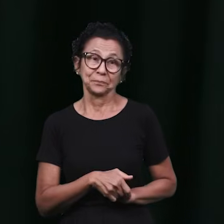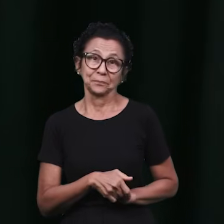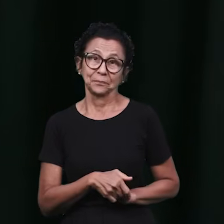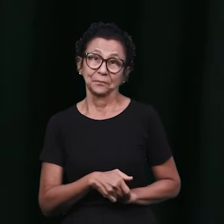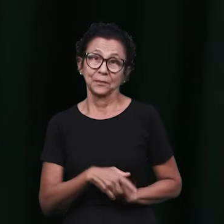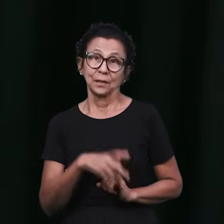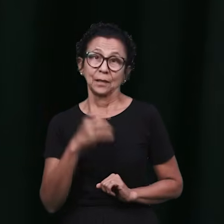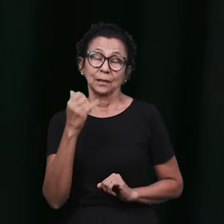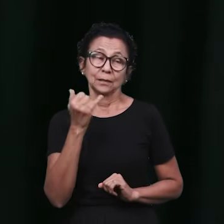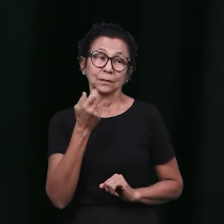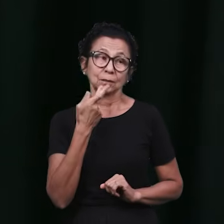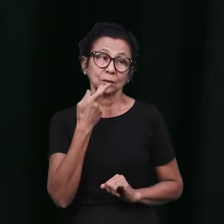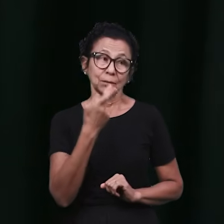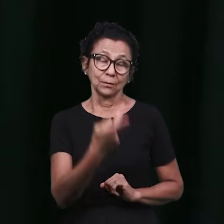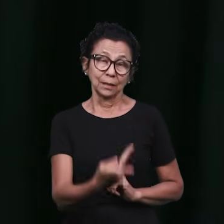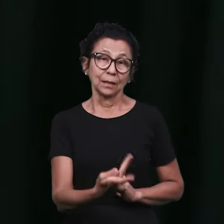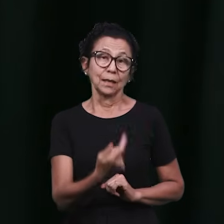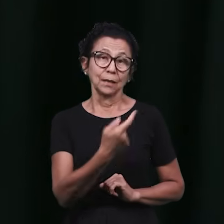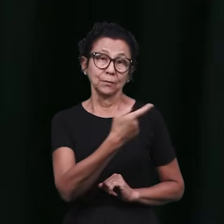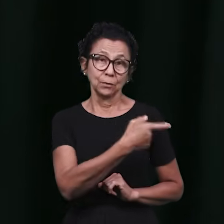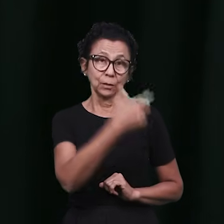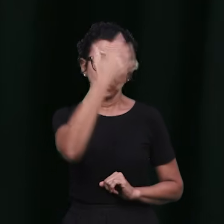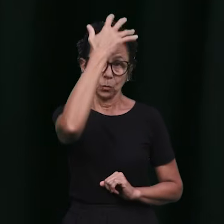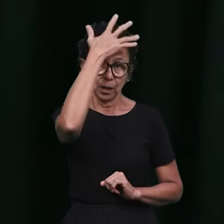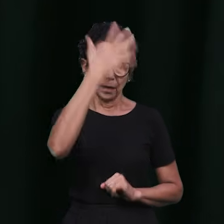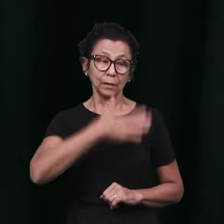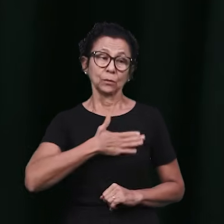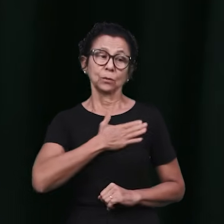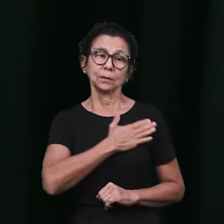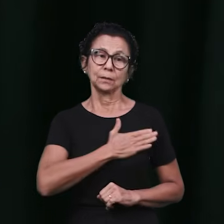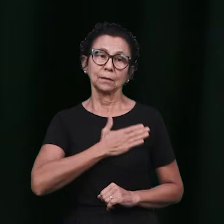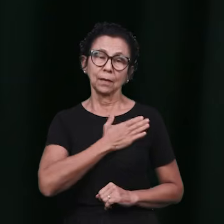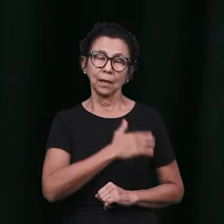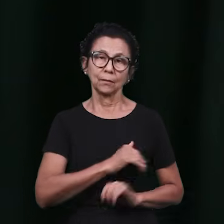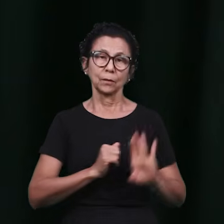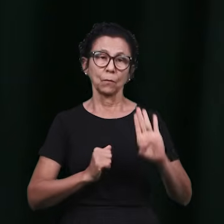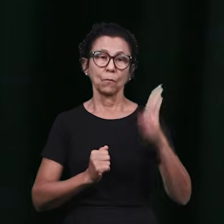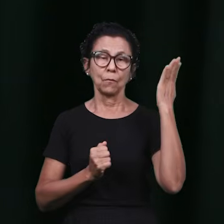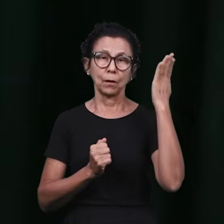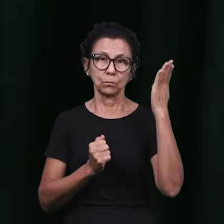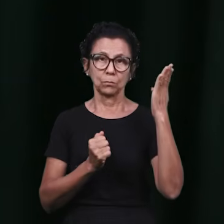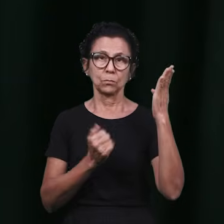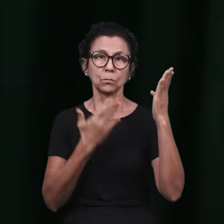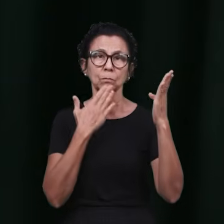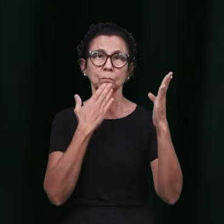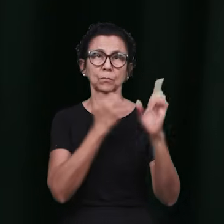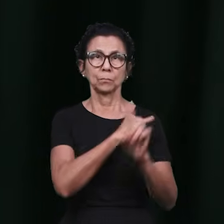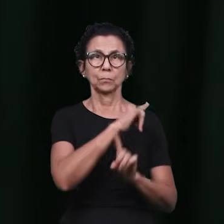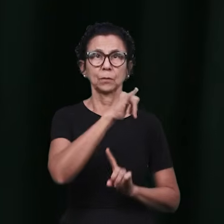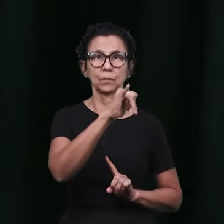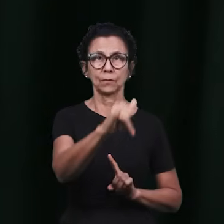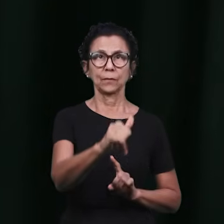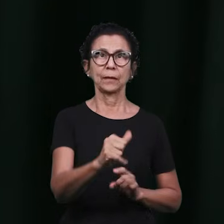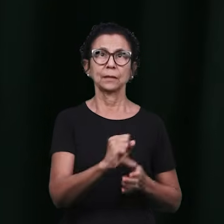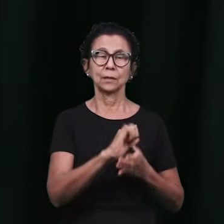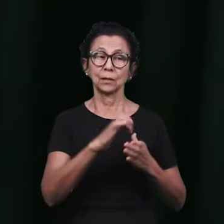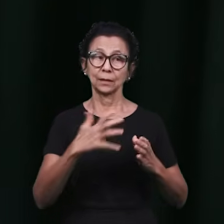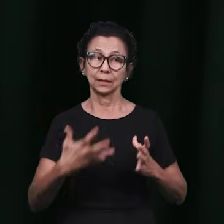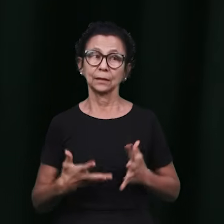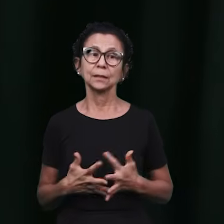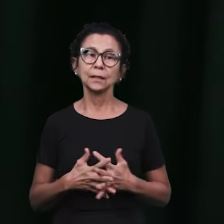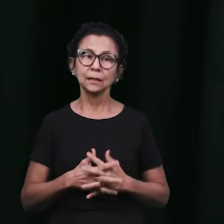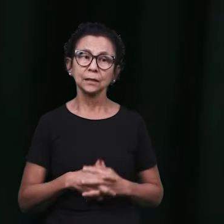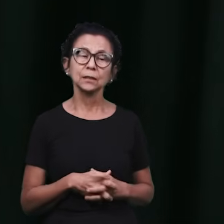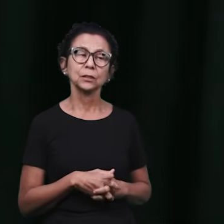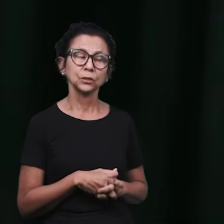Isso é um E era perigo. muita gente, era São os falsos 400 homens, hein. O falso profeta, ele tem essa característica, ele fala o que agrada. Isso é uma das